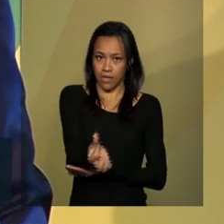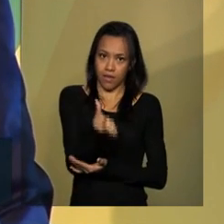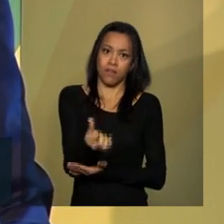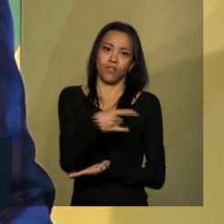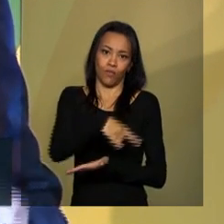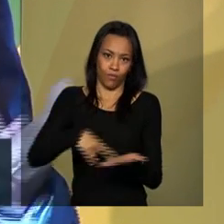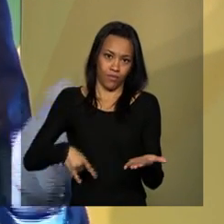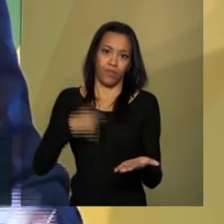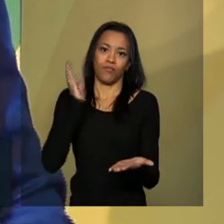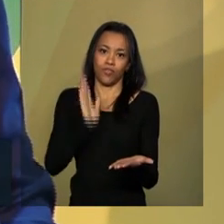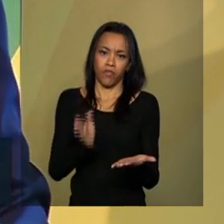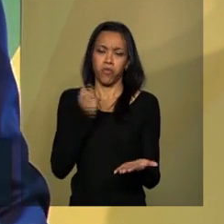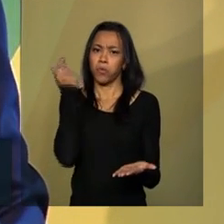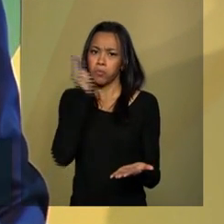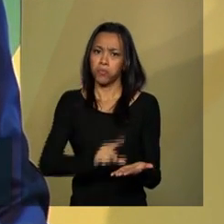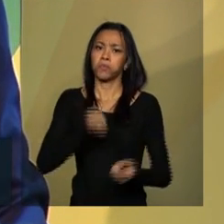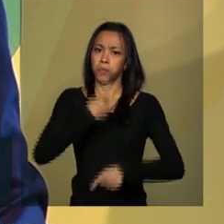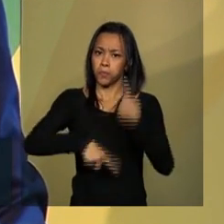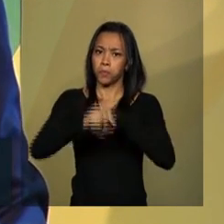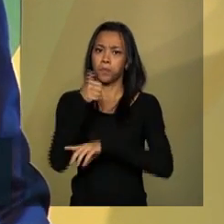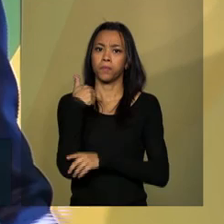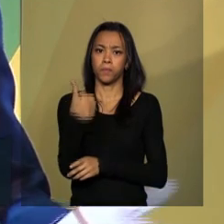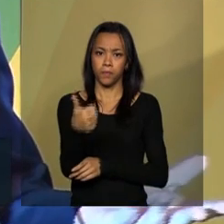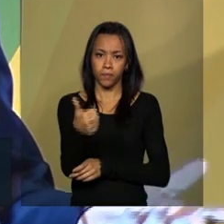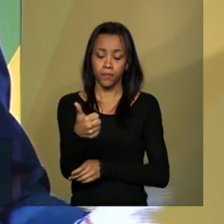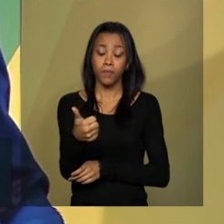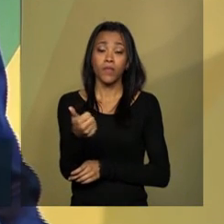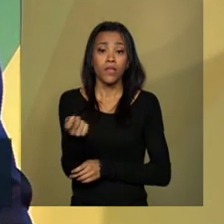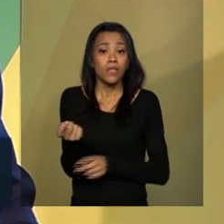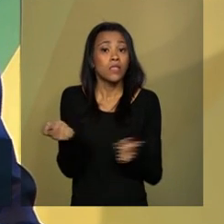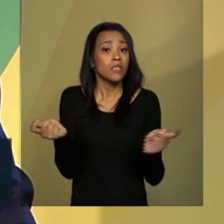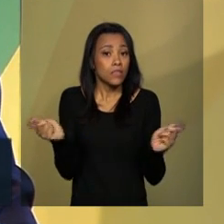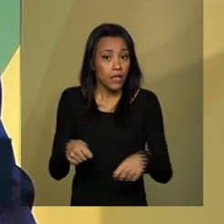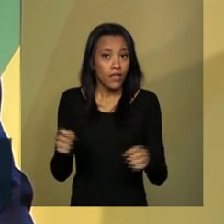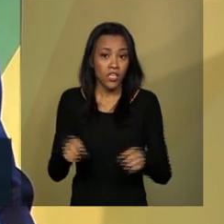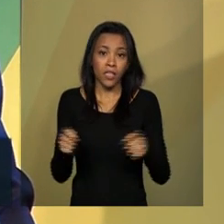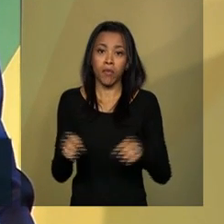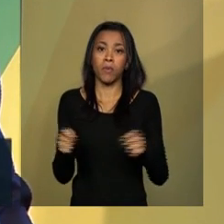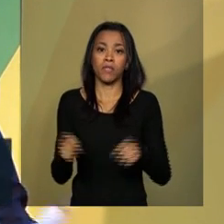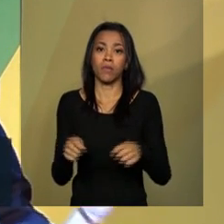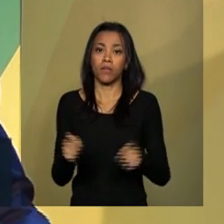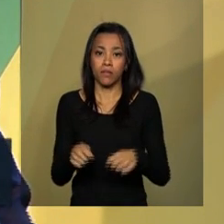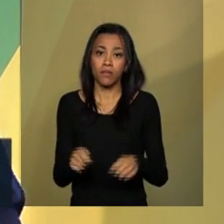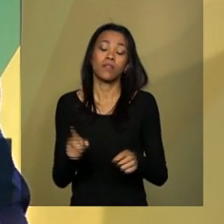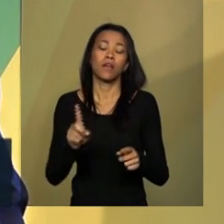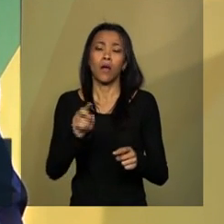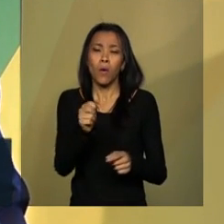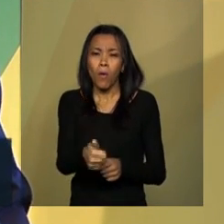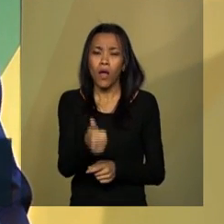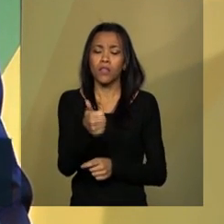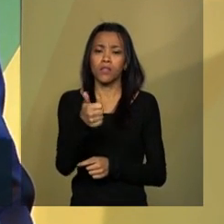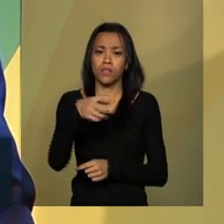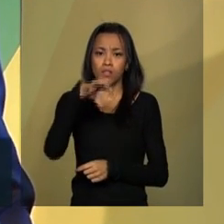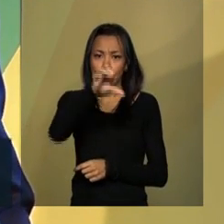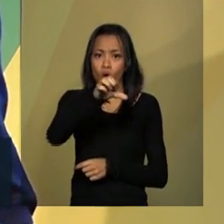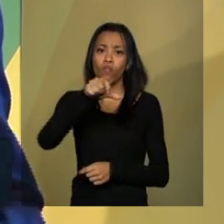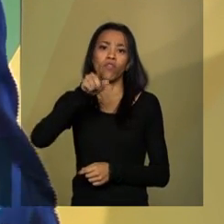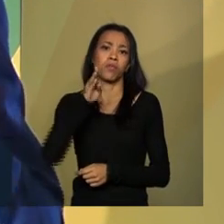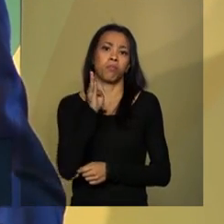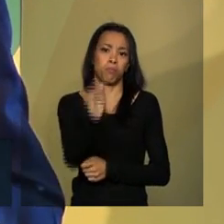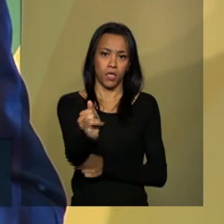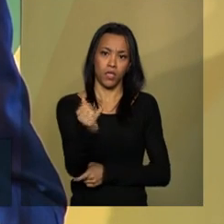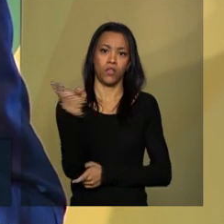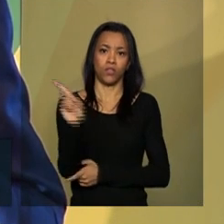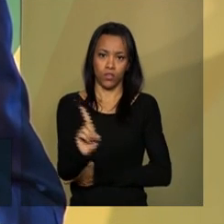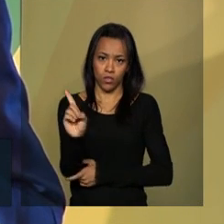sucedidas e possibilitaram quase 9 bilhões de dólares